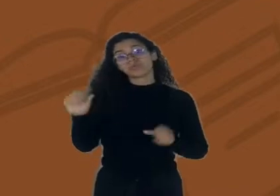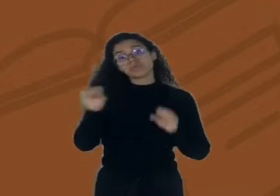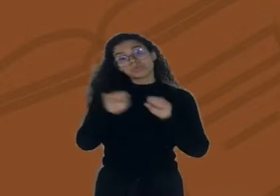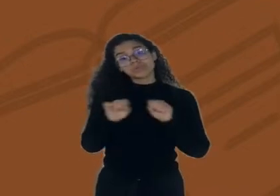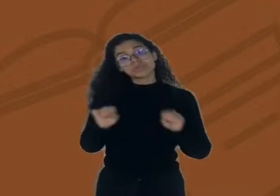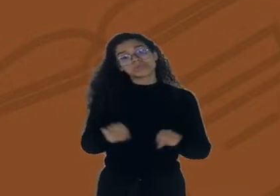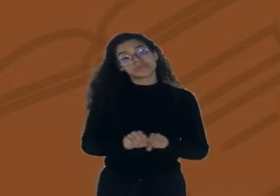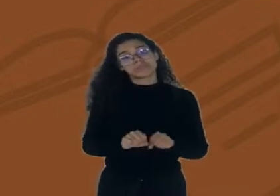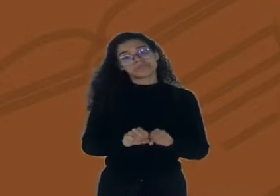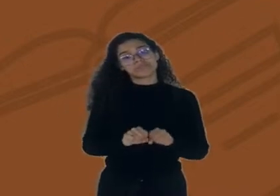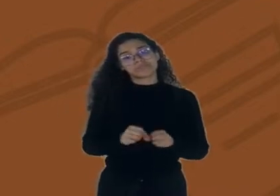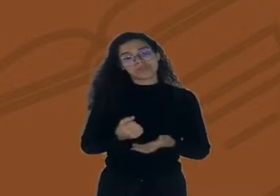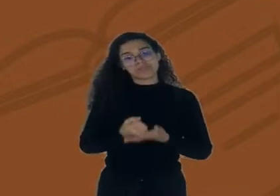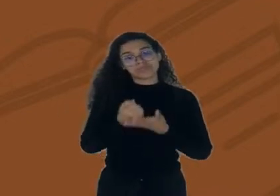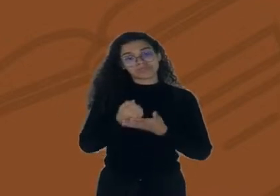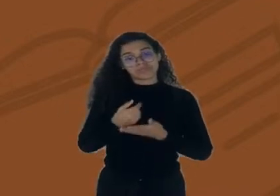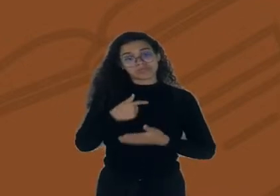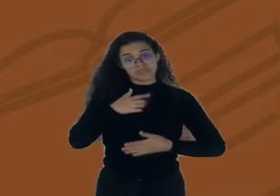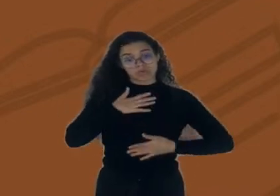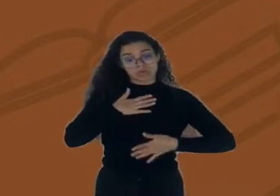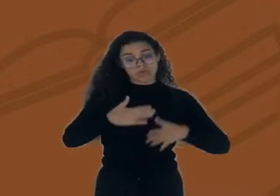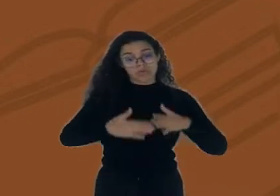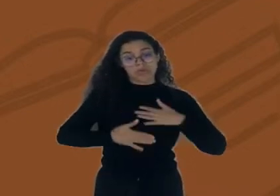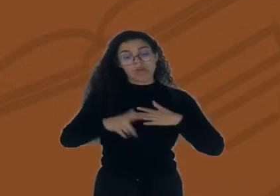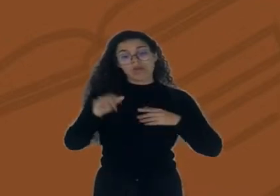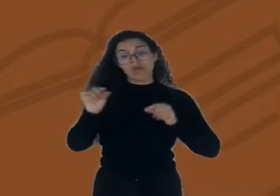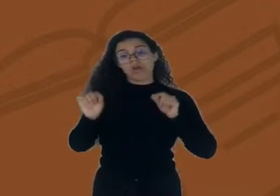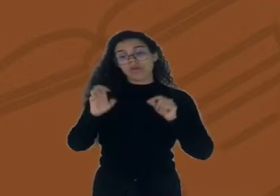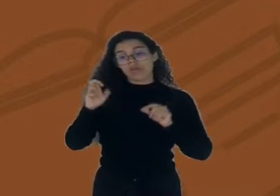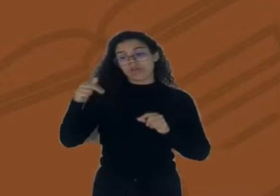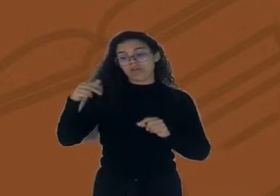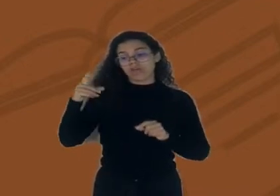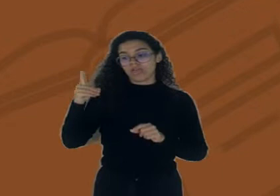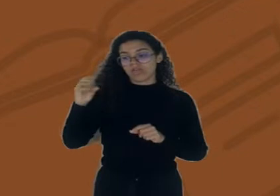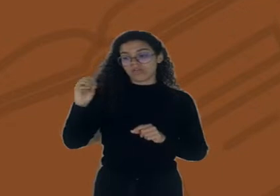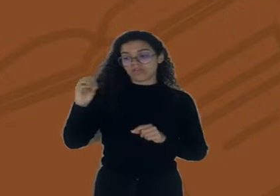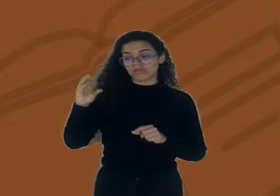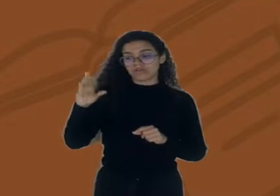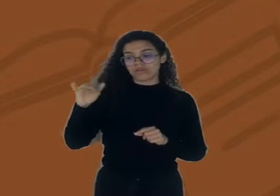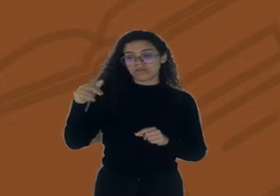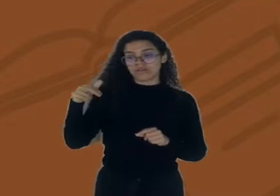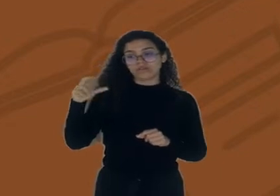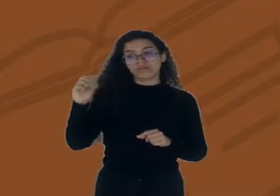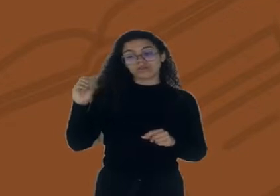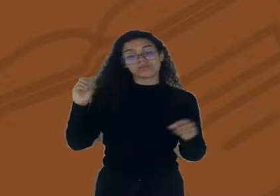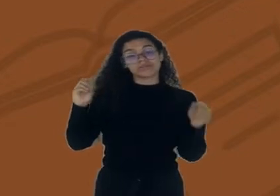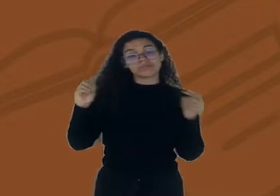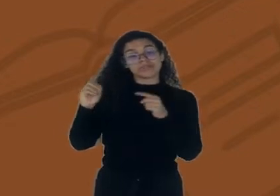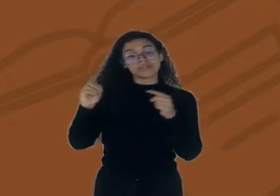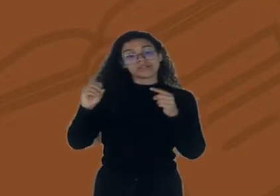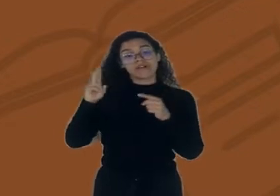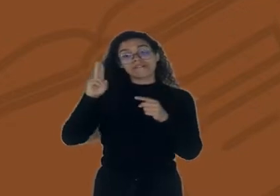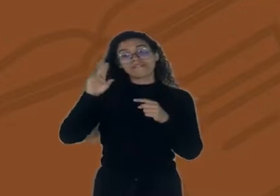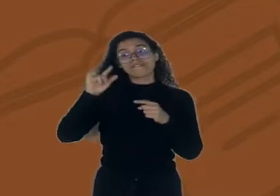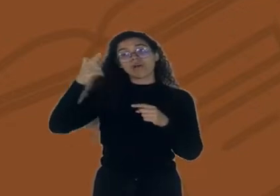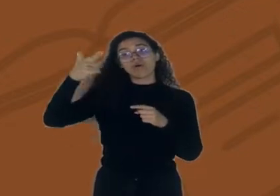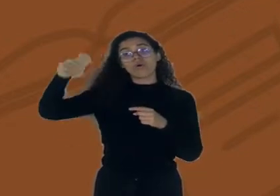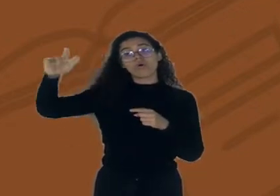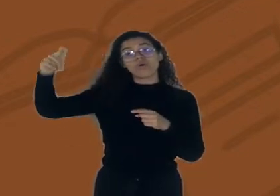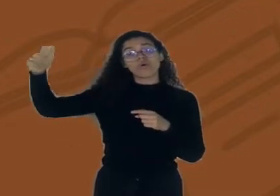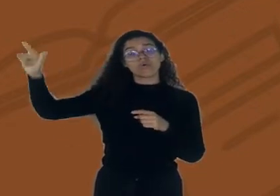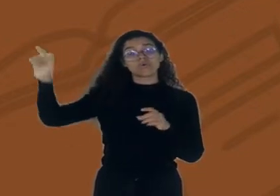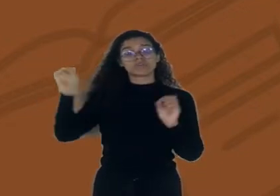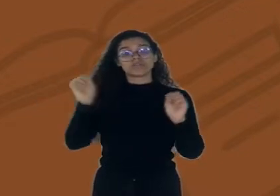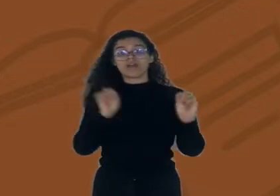organismo é chamado de sistema endócrino. E o sistema endócrino será o tema das próximas